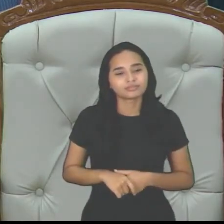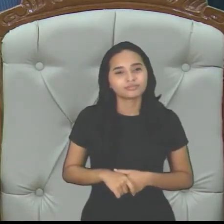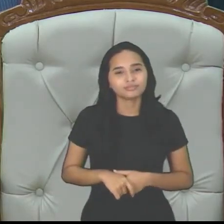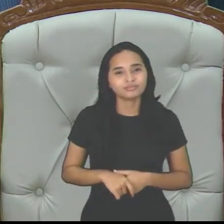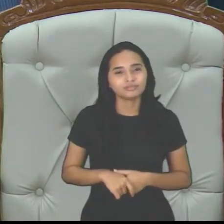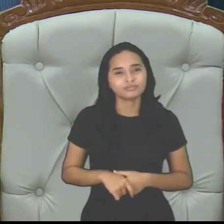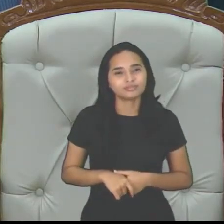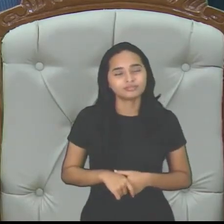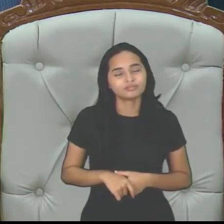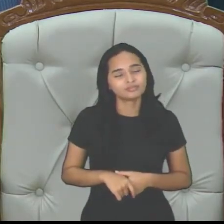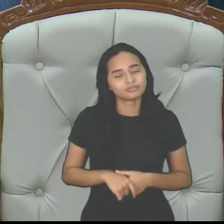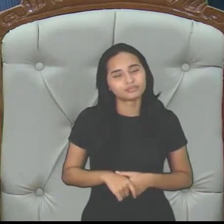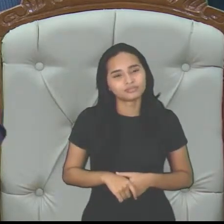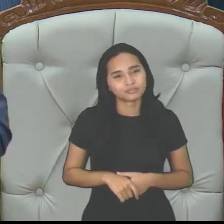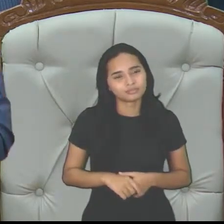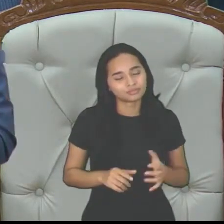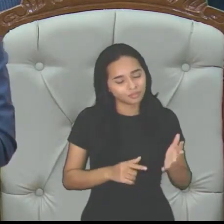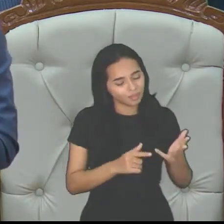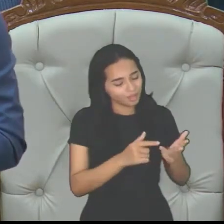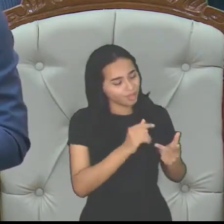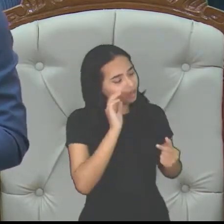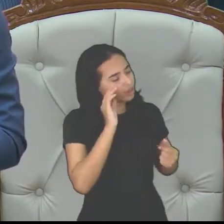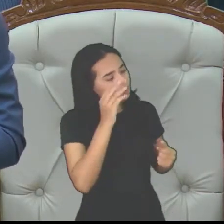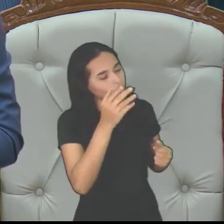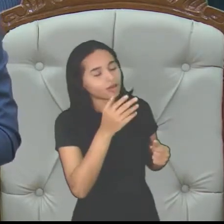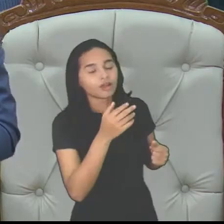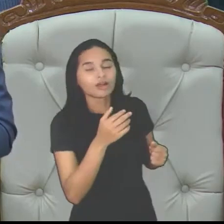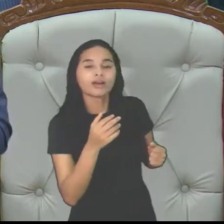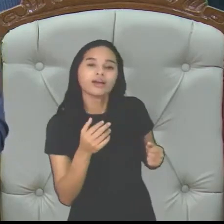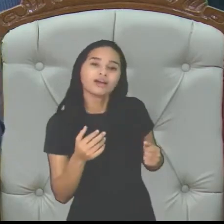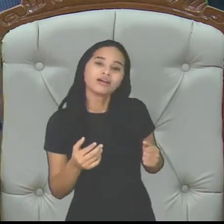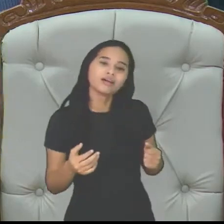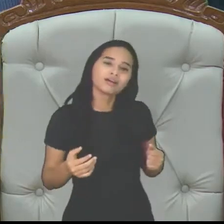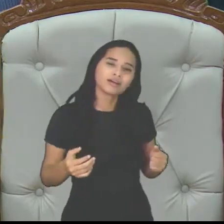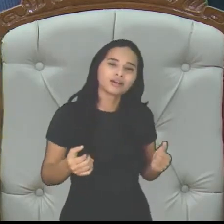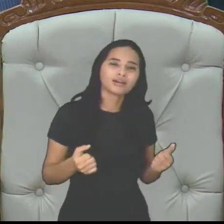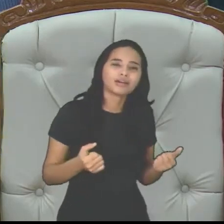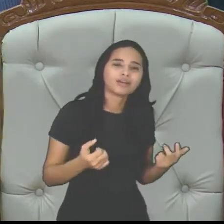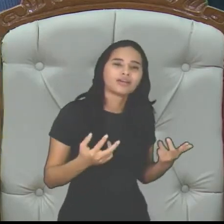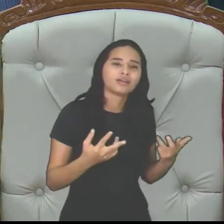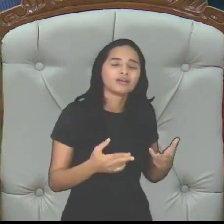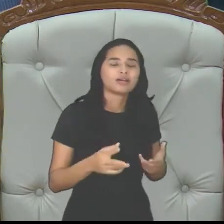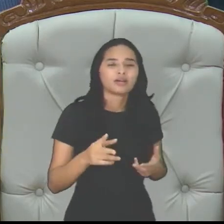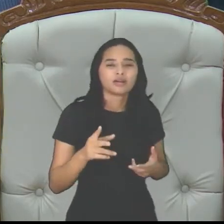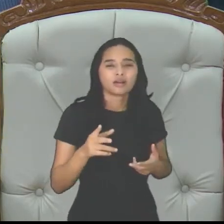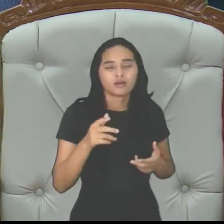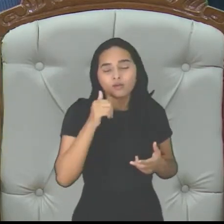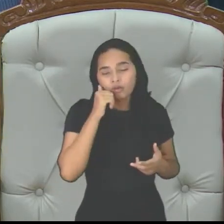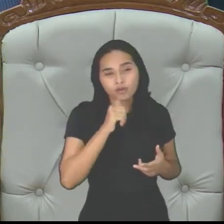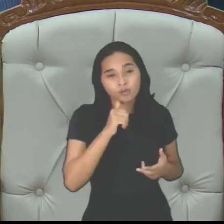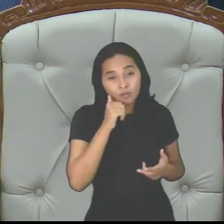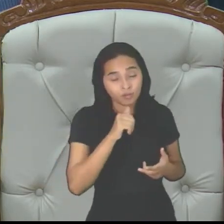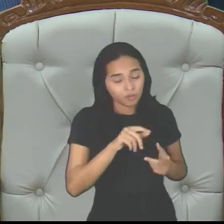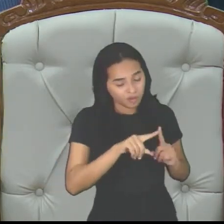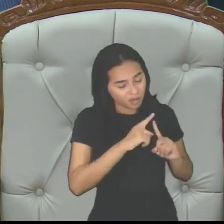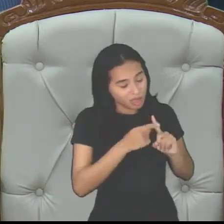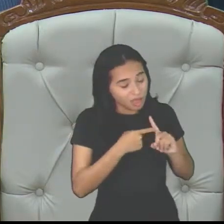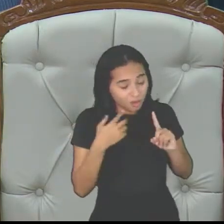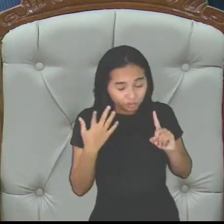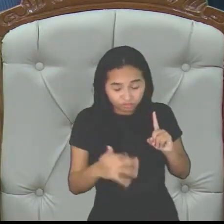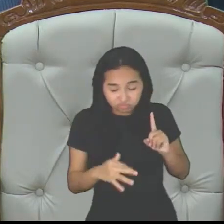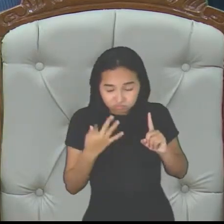que estas coisas acontecem como fosse uma parturiente, uma mulher que está sentindo